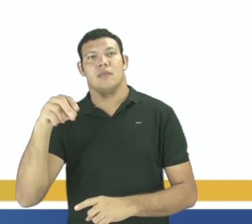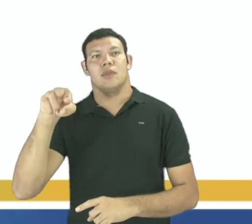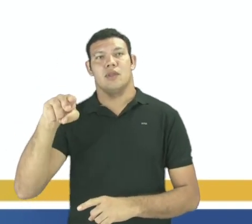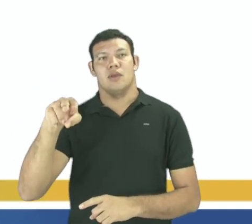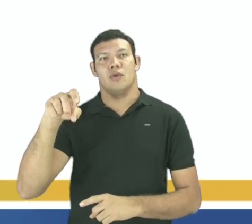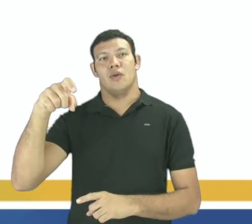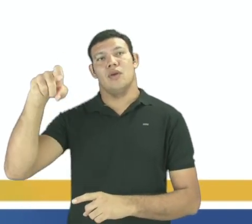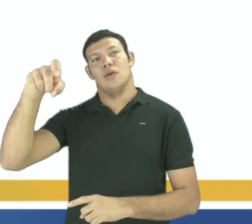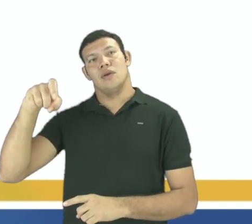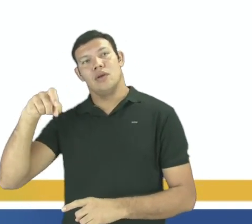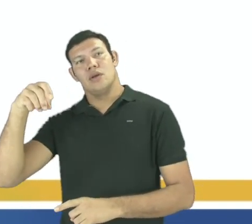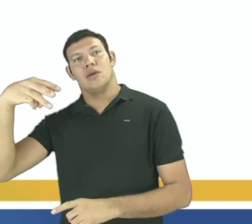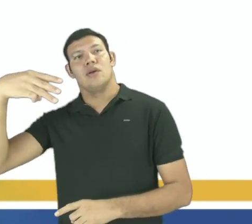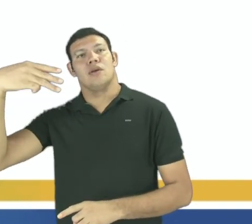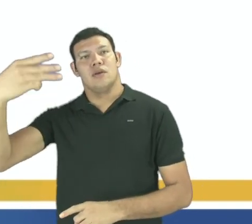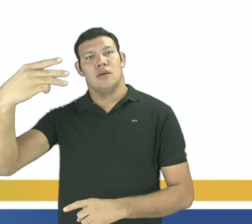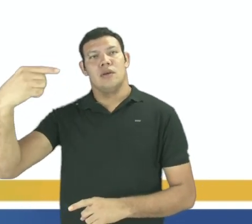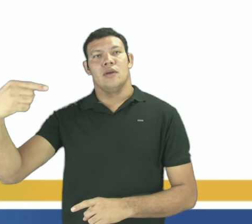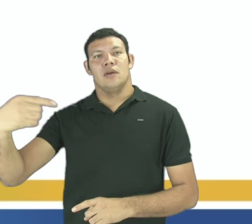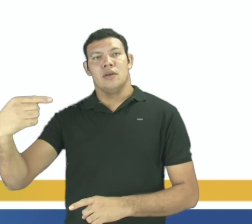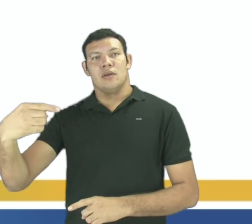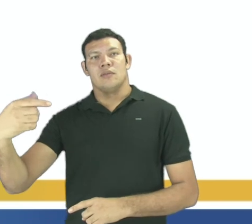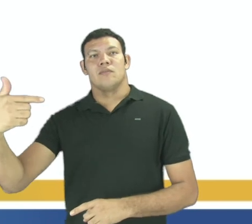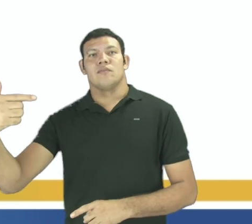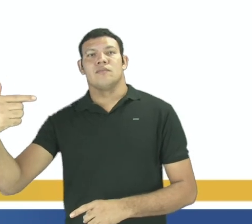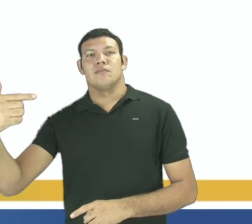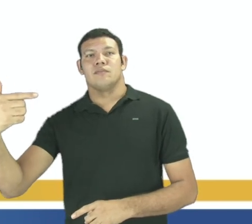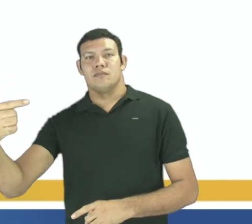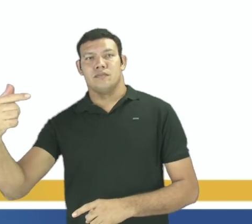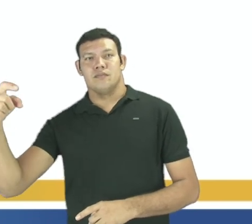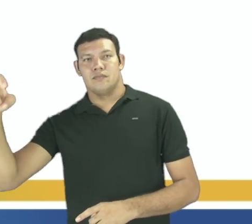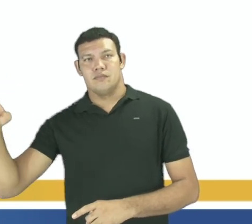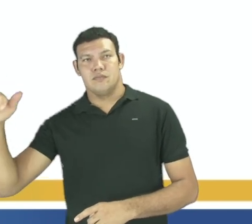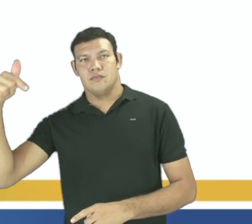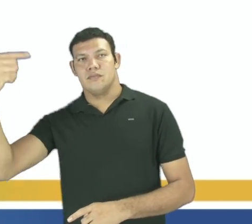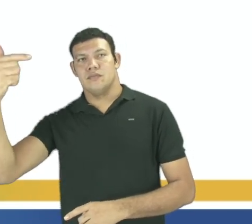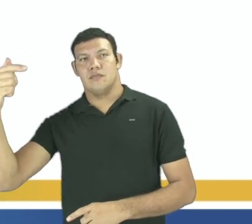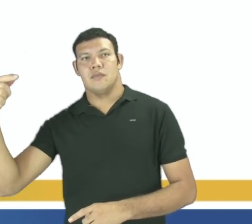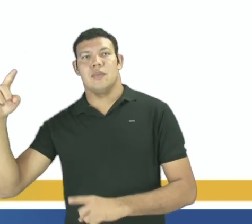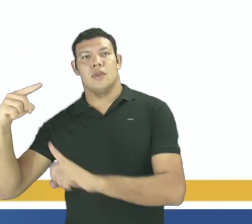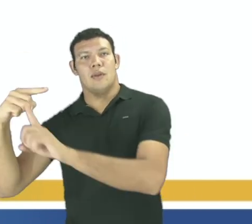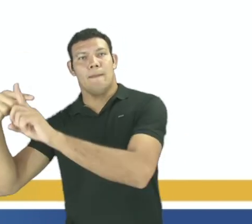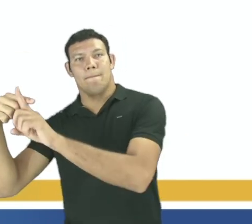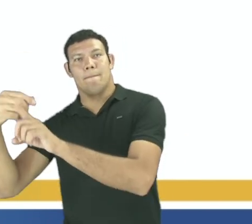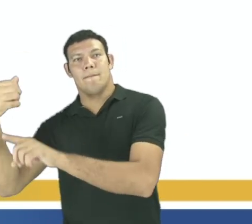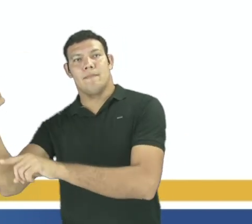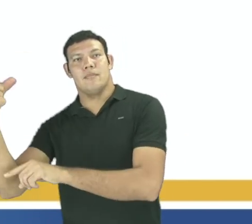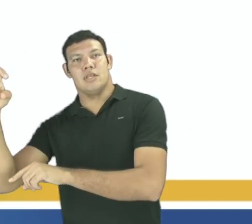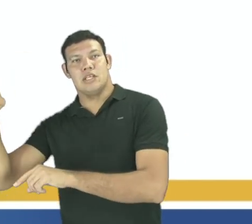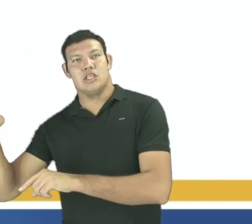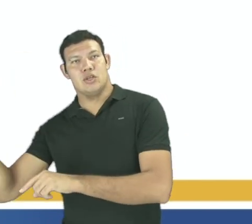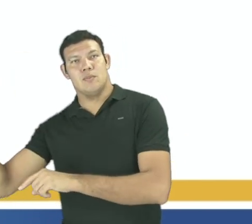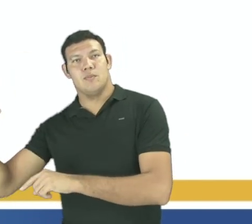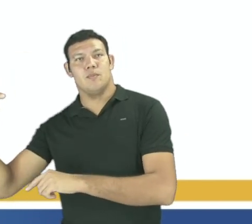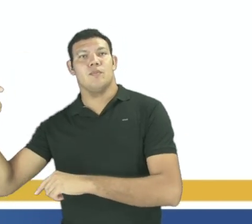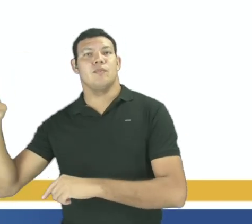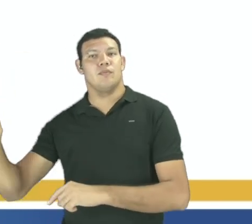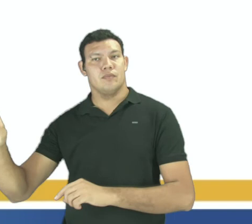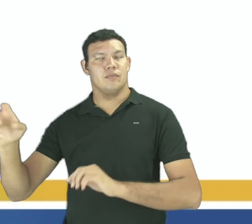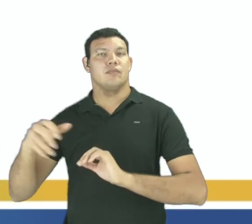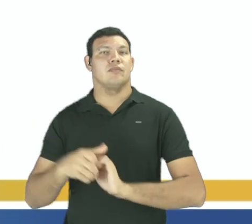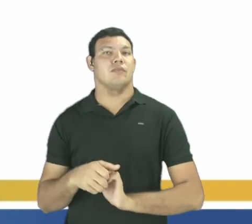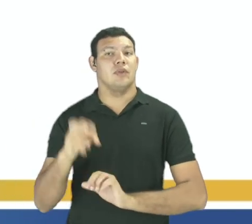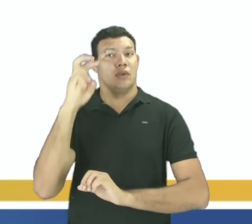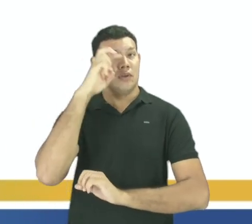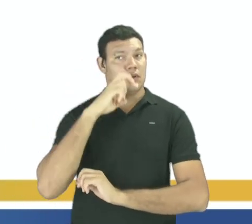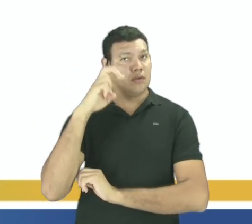o 6, né? E os termos independentes, mais 1, menos 4 e menos 2, tem como resposta menos 5. Então,